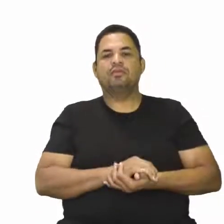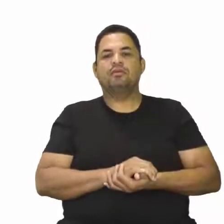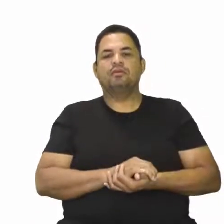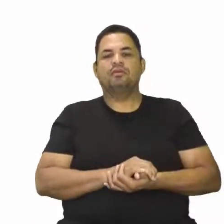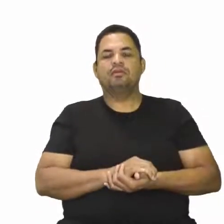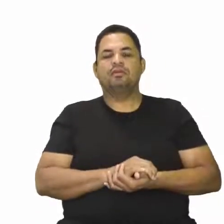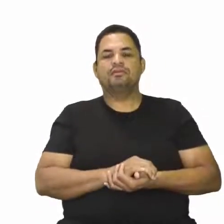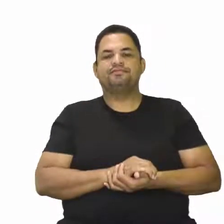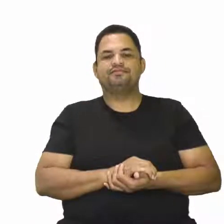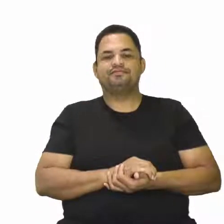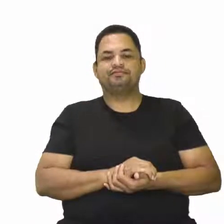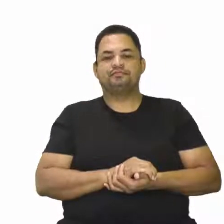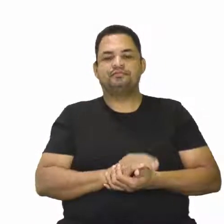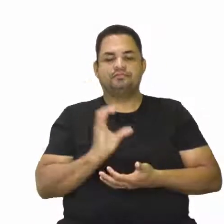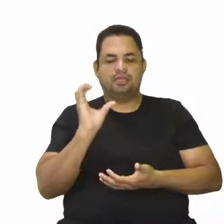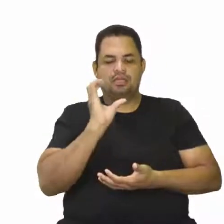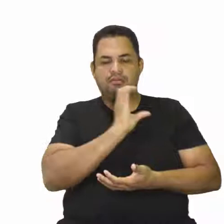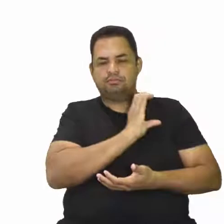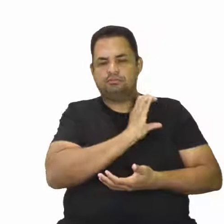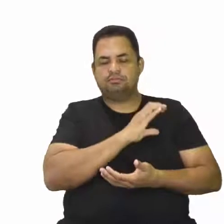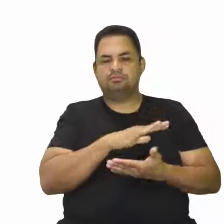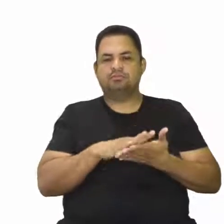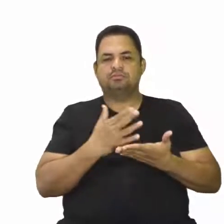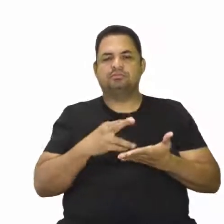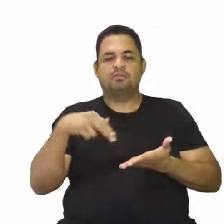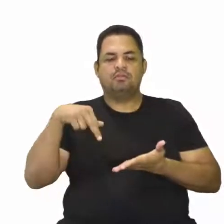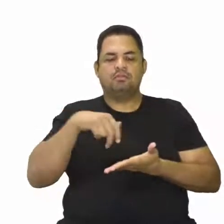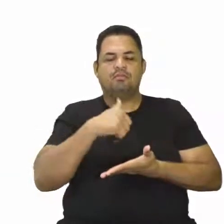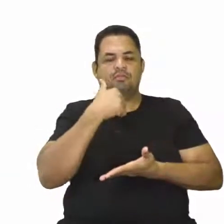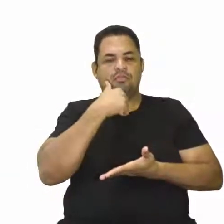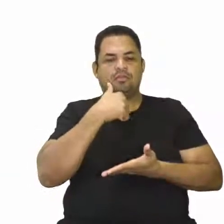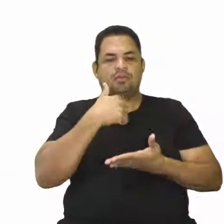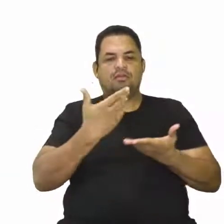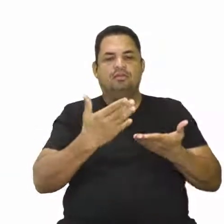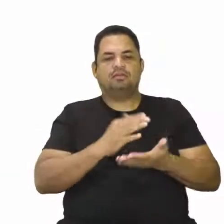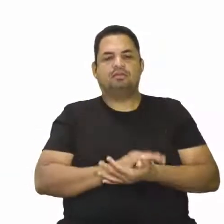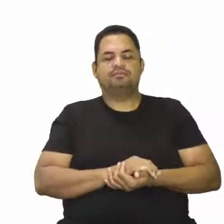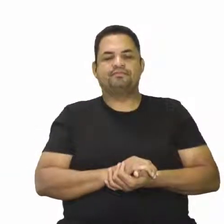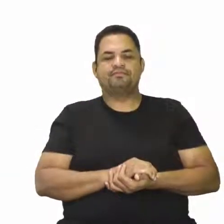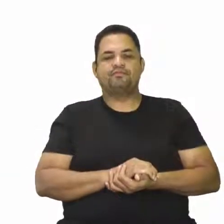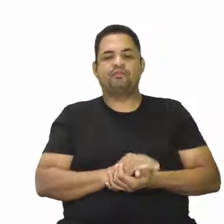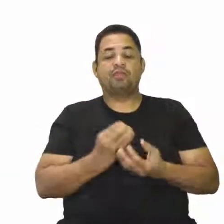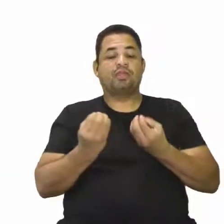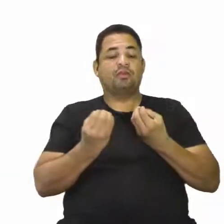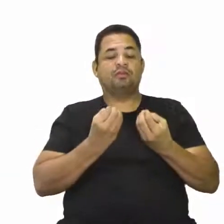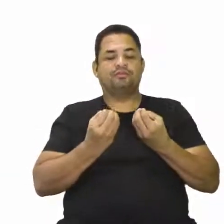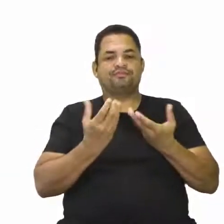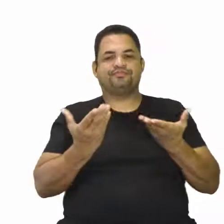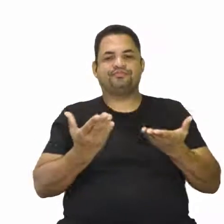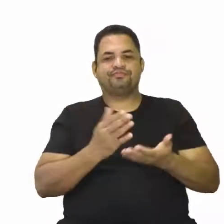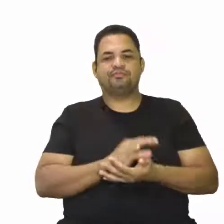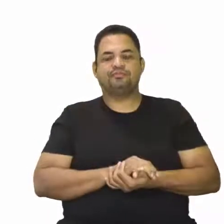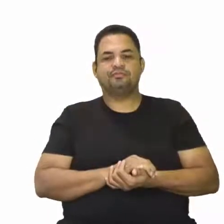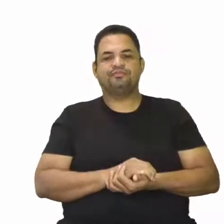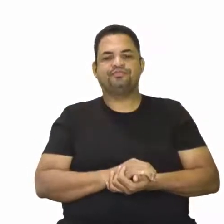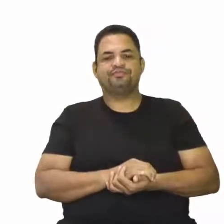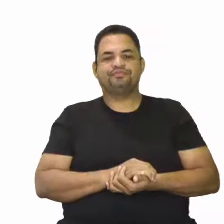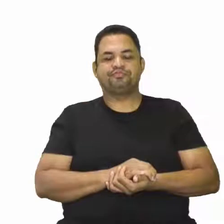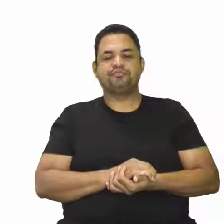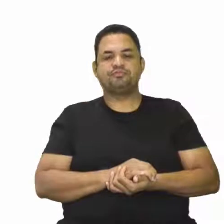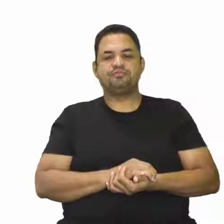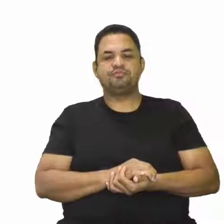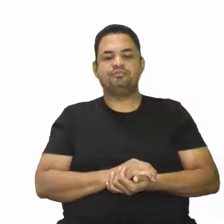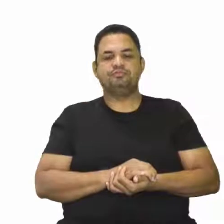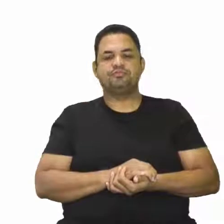caminhando deprisa. Então, observem que é o modo. Puedes